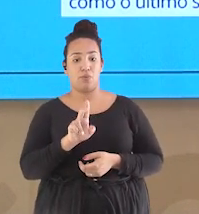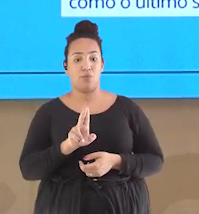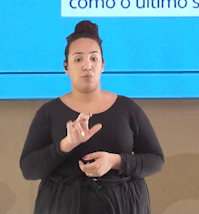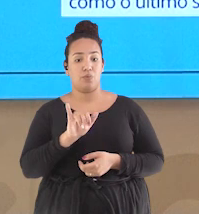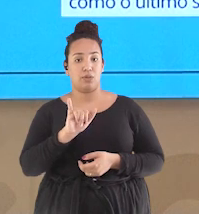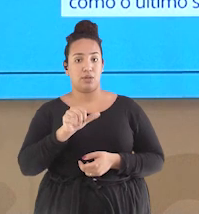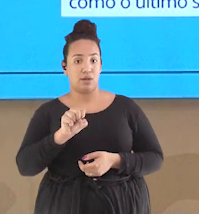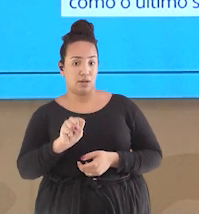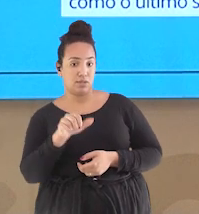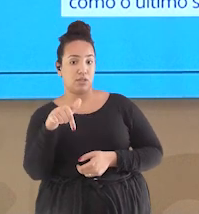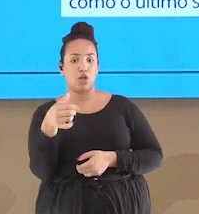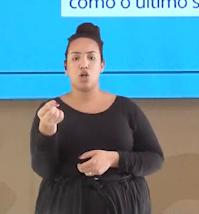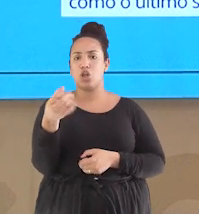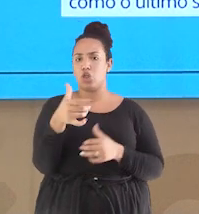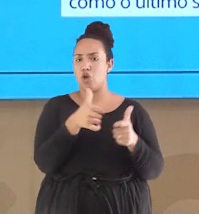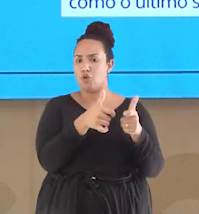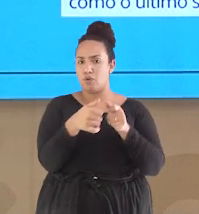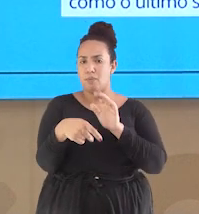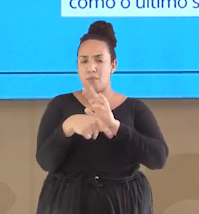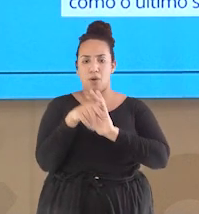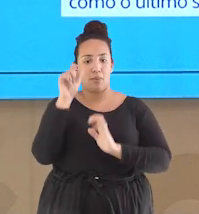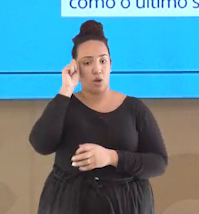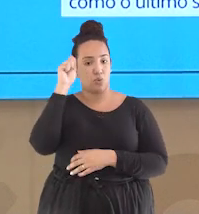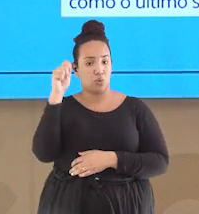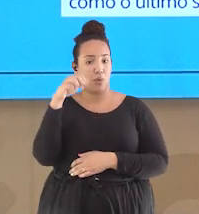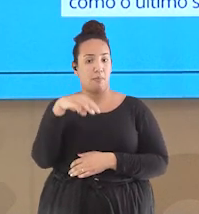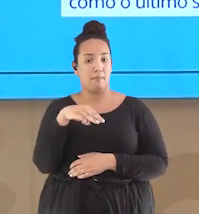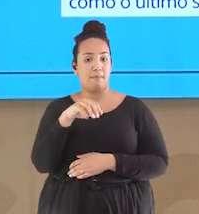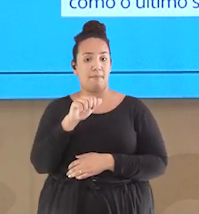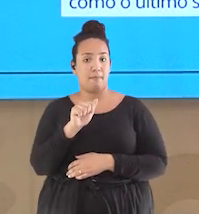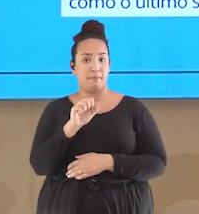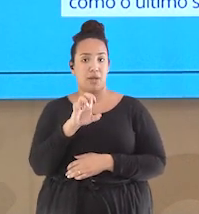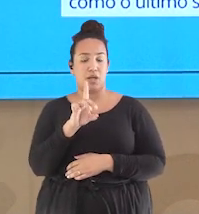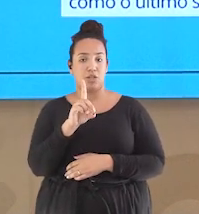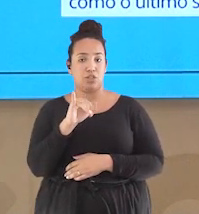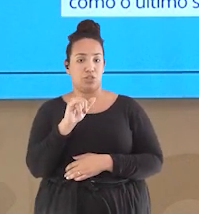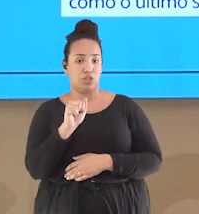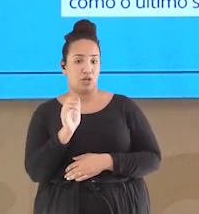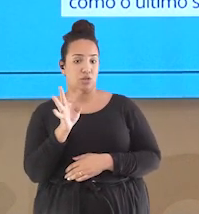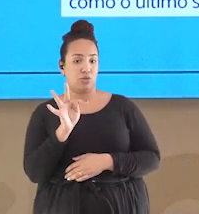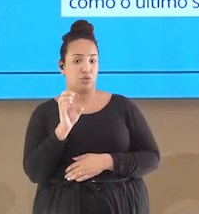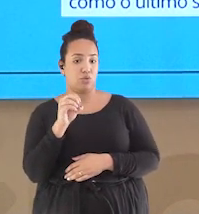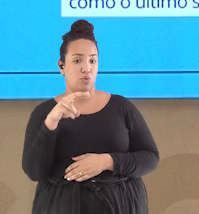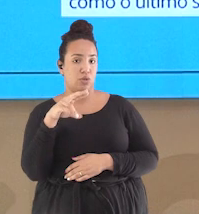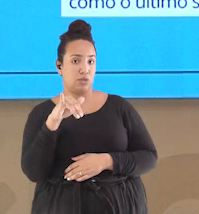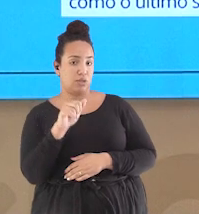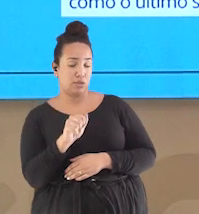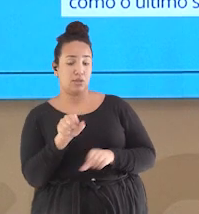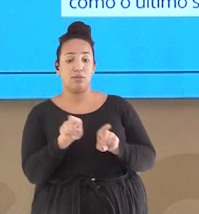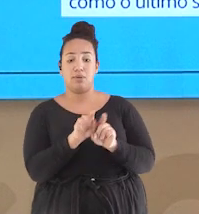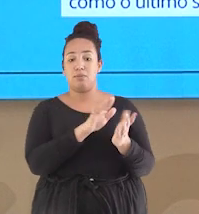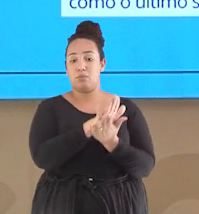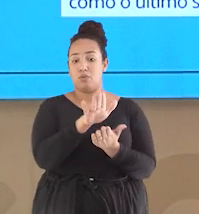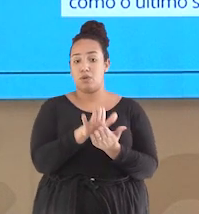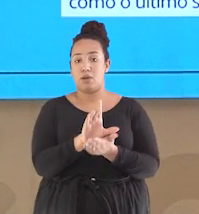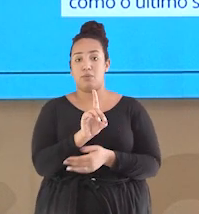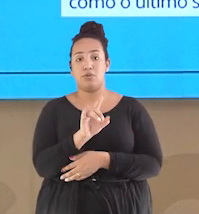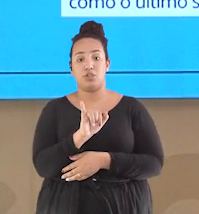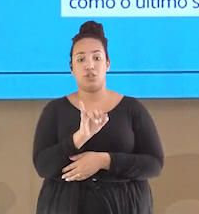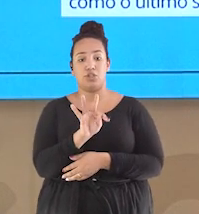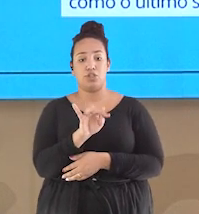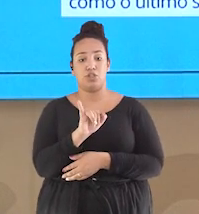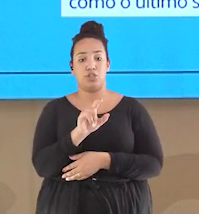jogo casual desenvolvido pela Mediatonic e publicado pela Devolver Digital, que teve lançamento no dia 4 de agosto